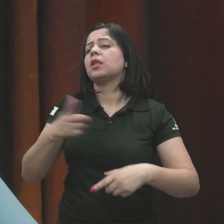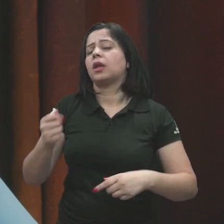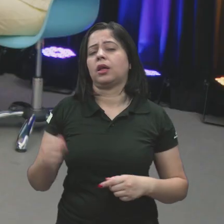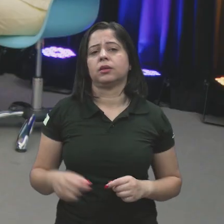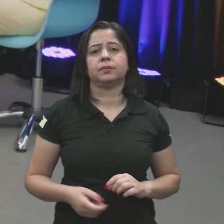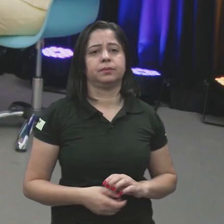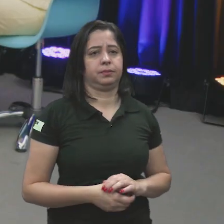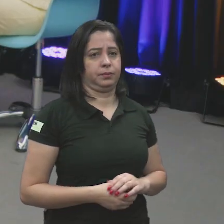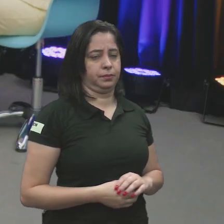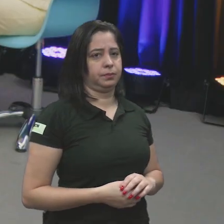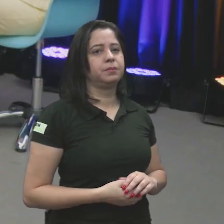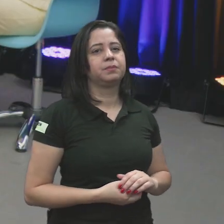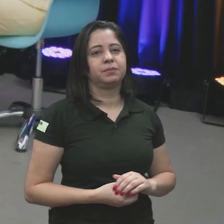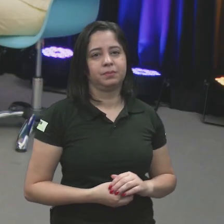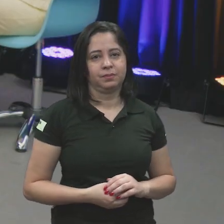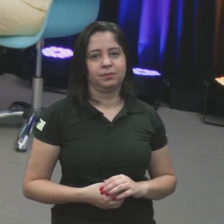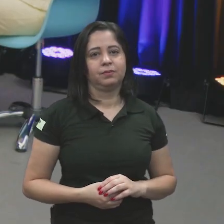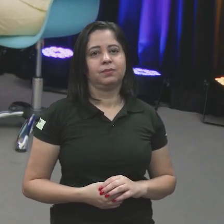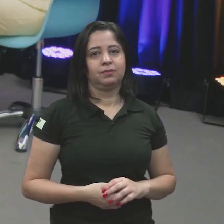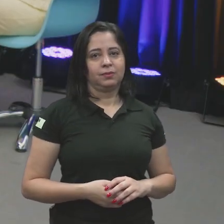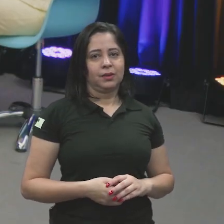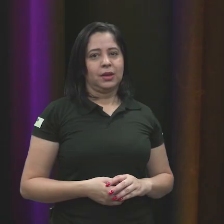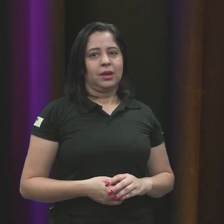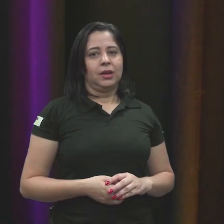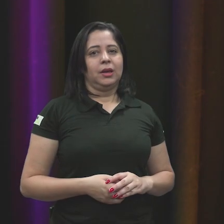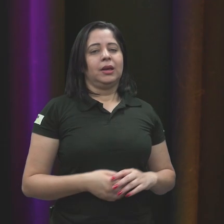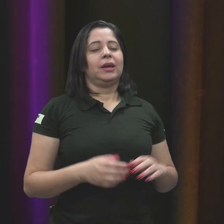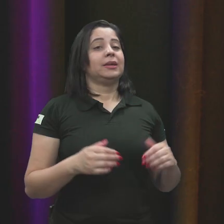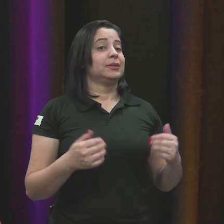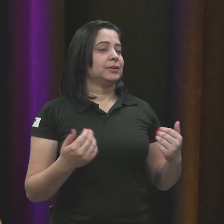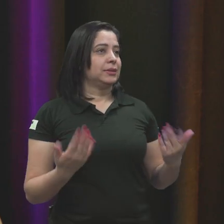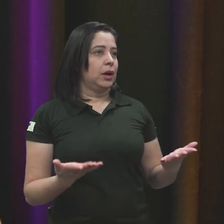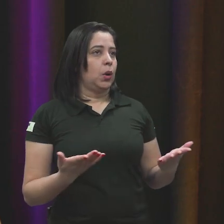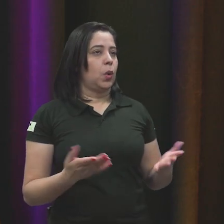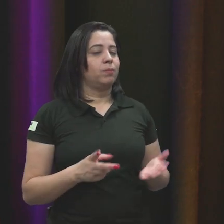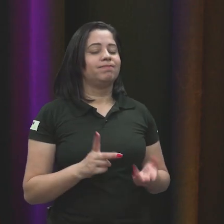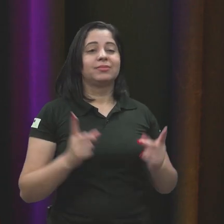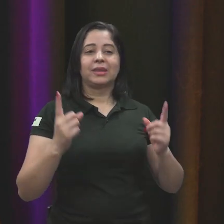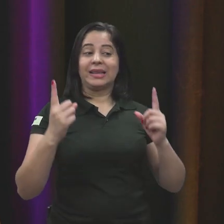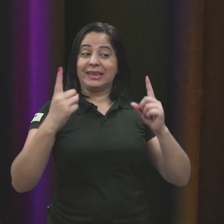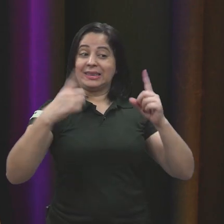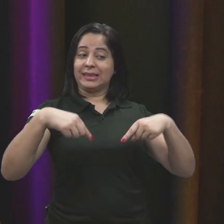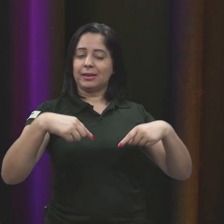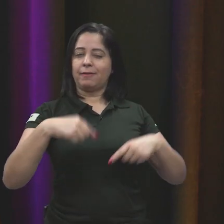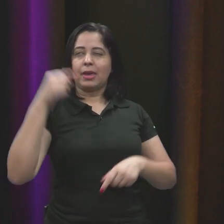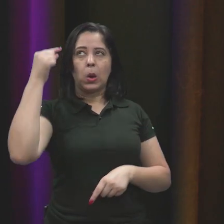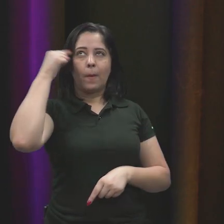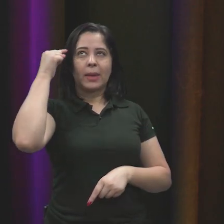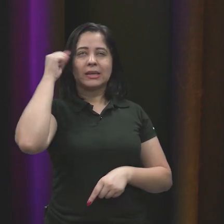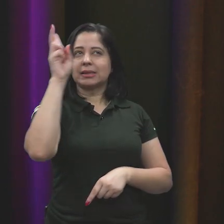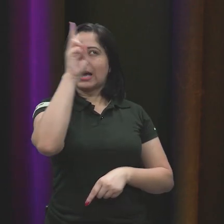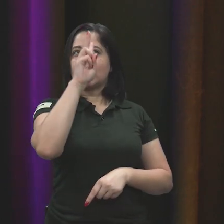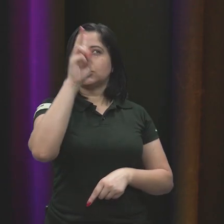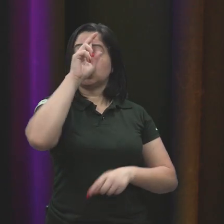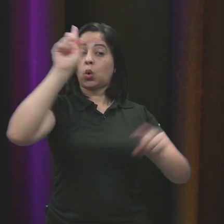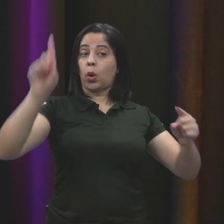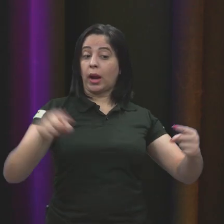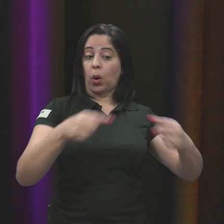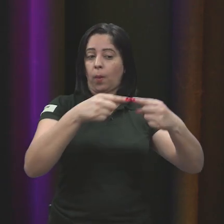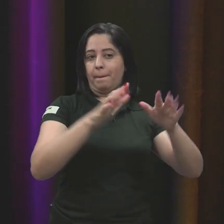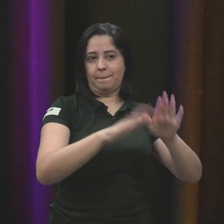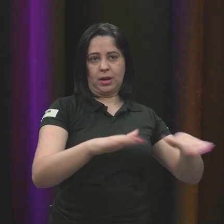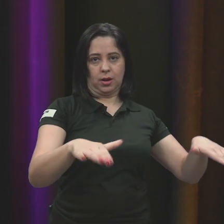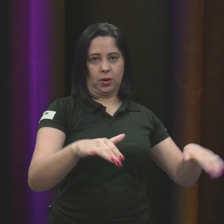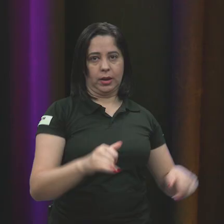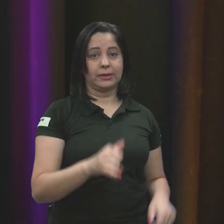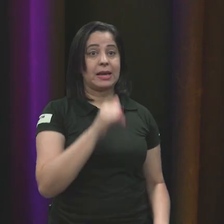infantis? Então, construir qual história, né, que vai agradar eles. Porque criança é muito sincera. Então, se